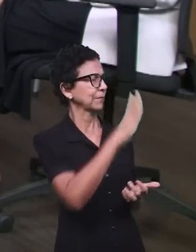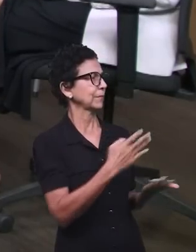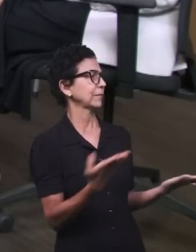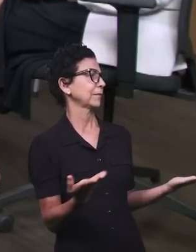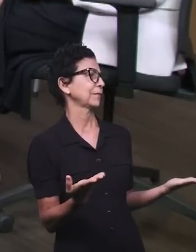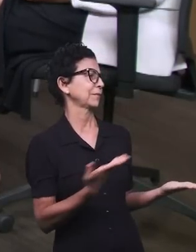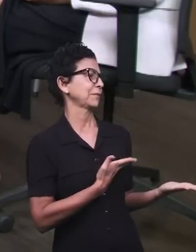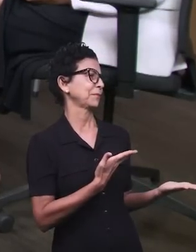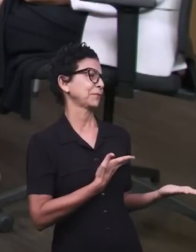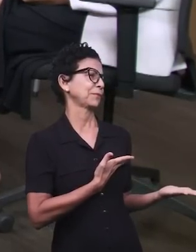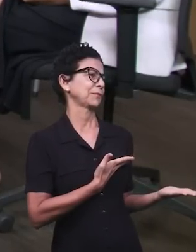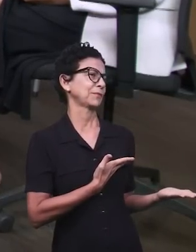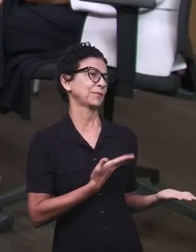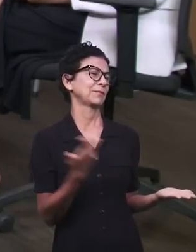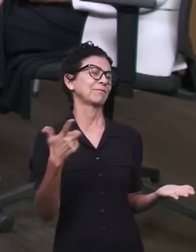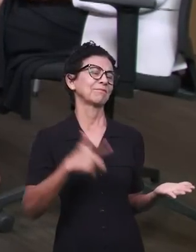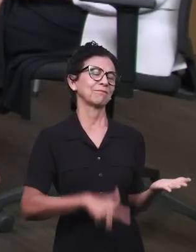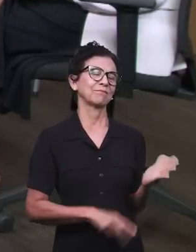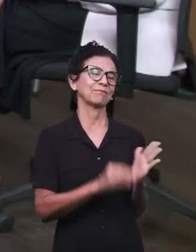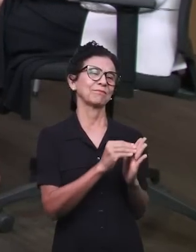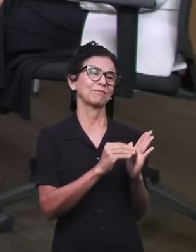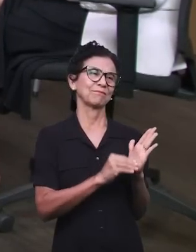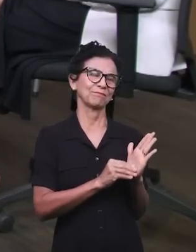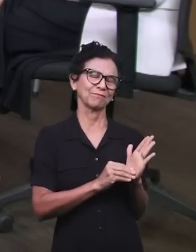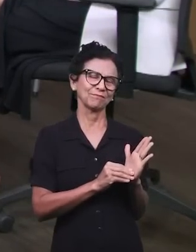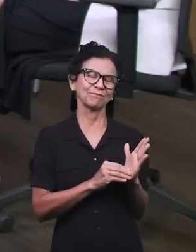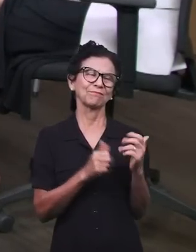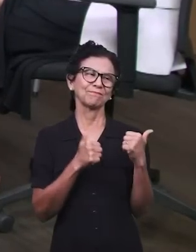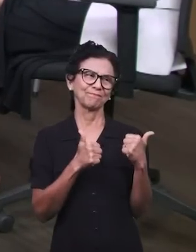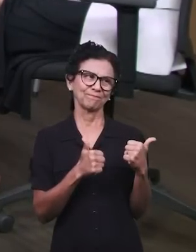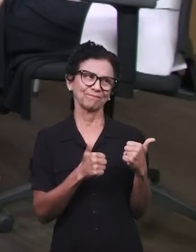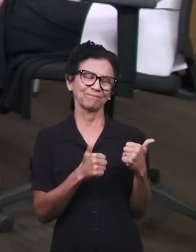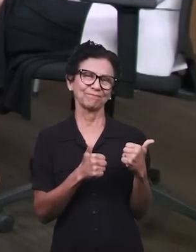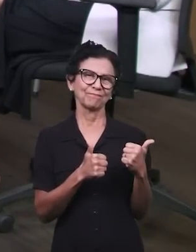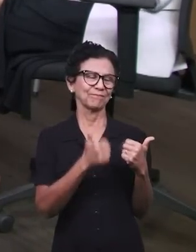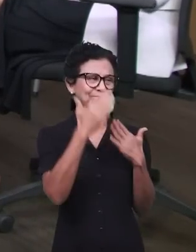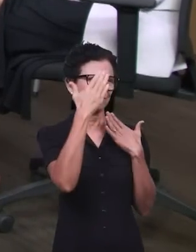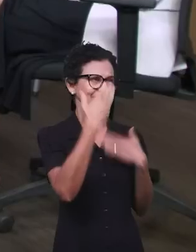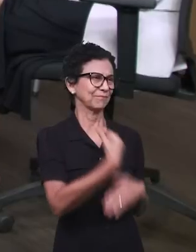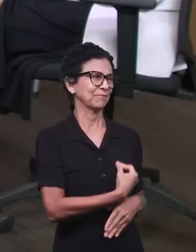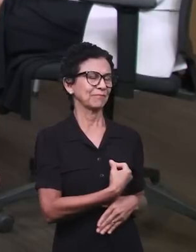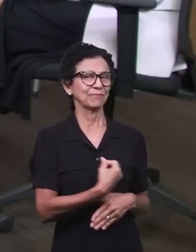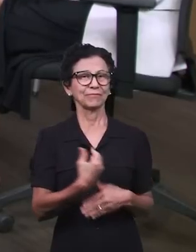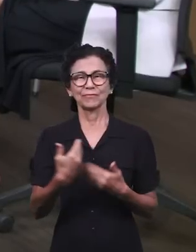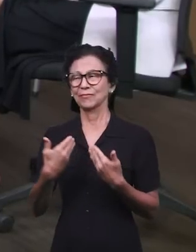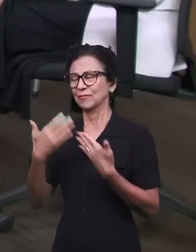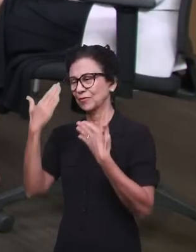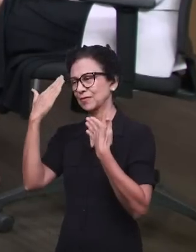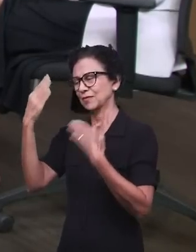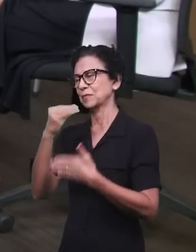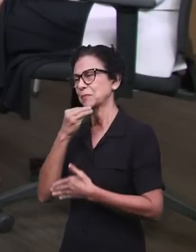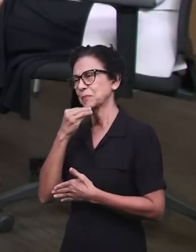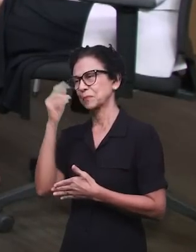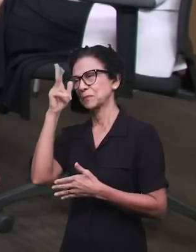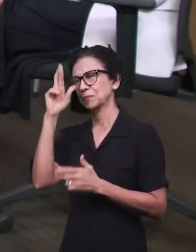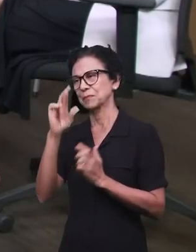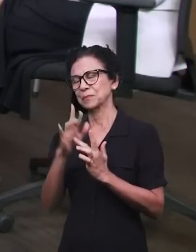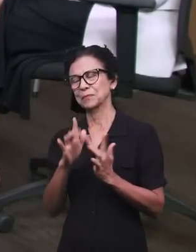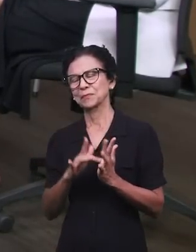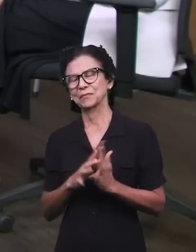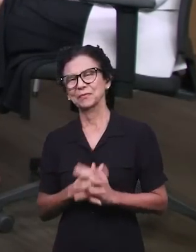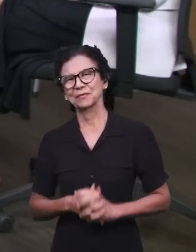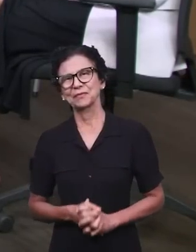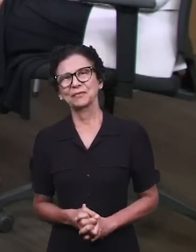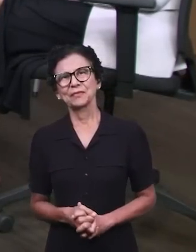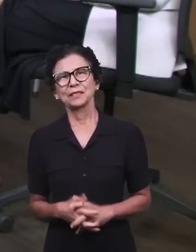estamos aí, meu amigo. Mais um conteúdo feito aqui, produzido, que a gente está por aqui. Obrigado pela sua presença. Eu Paz que do Senhor. agradeço essa oportunidade. A paz do Senhor para